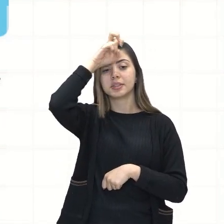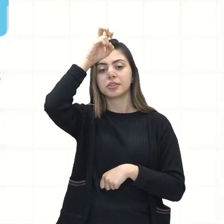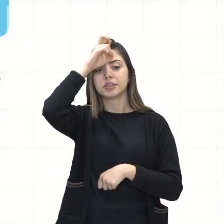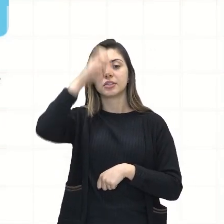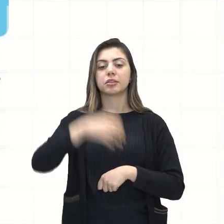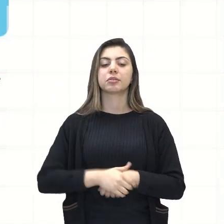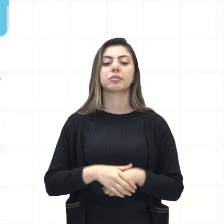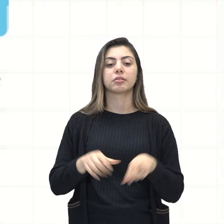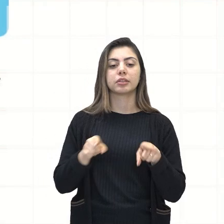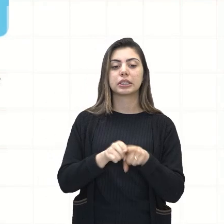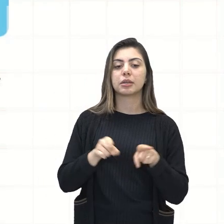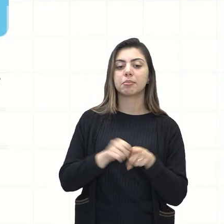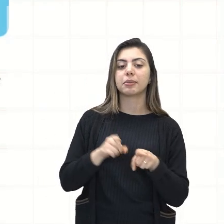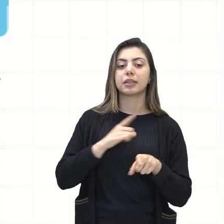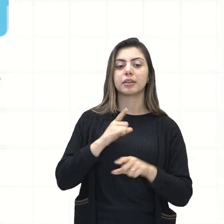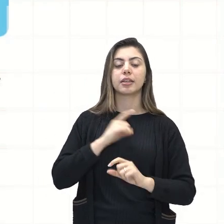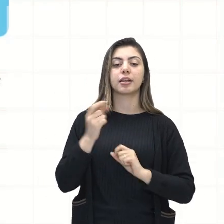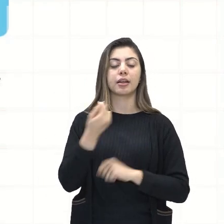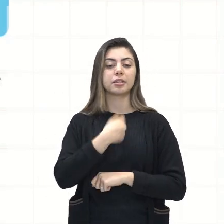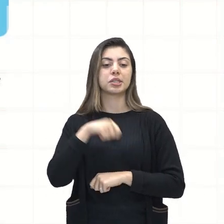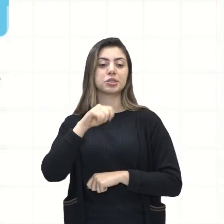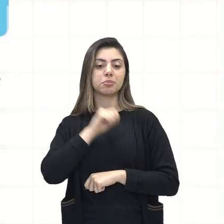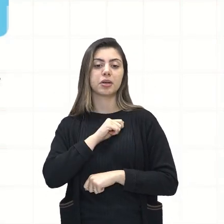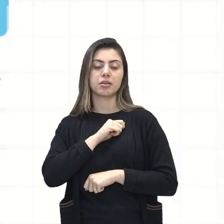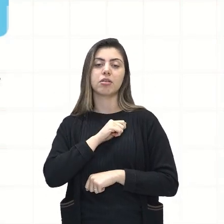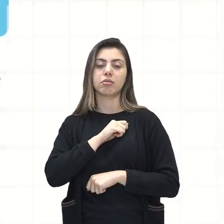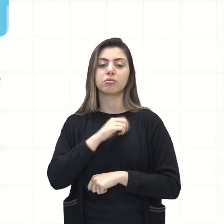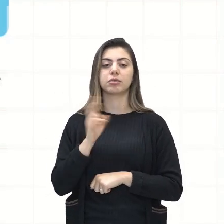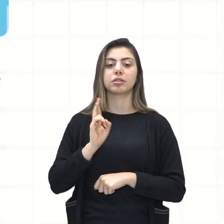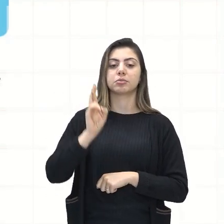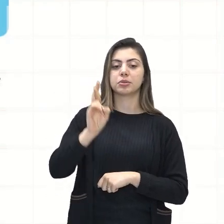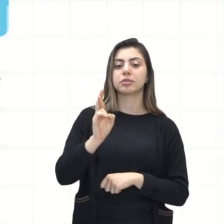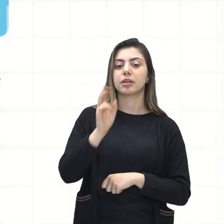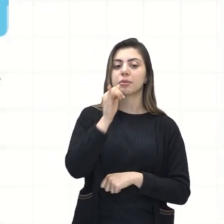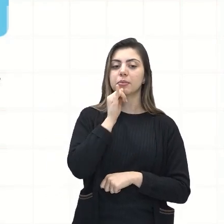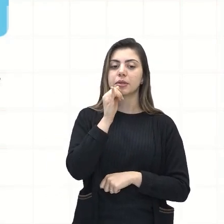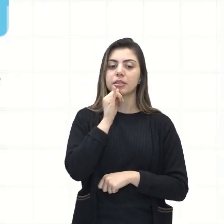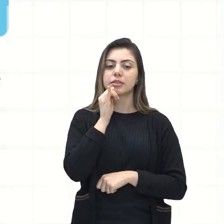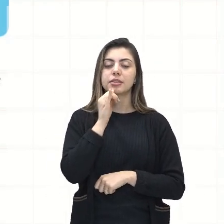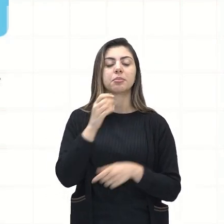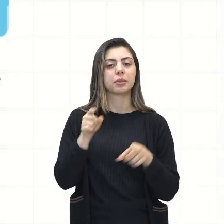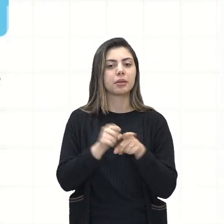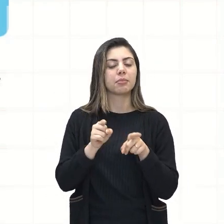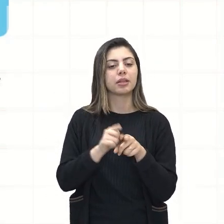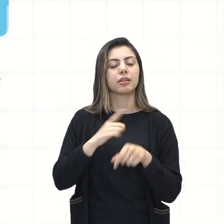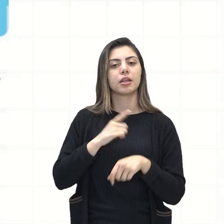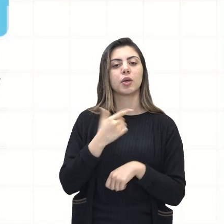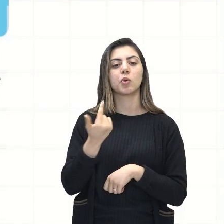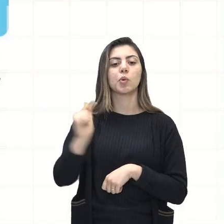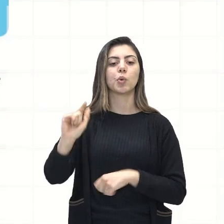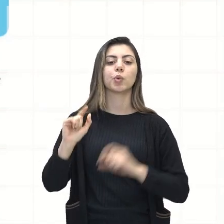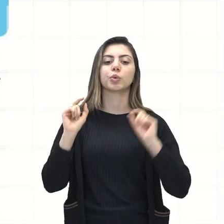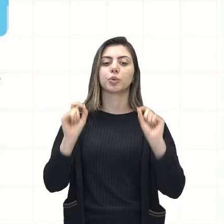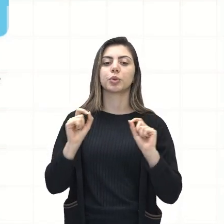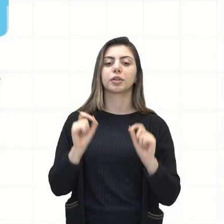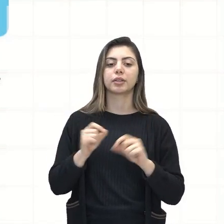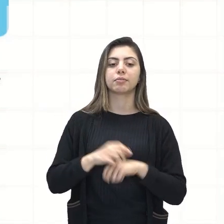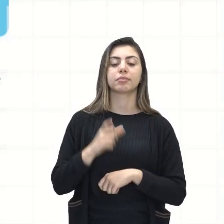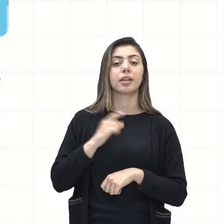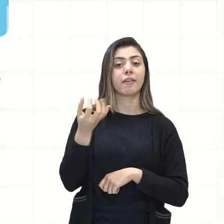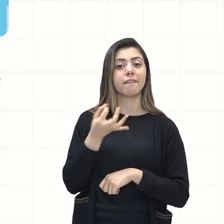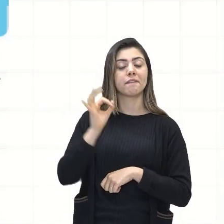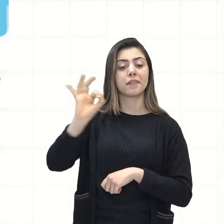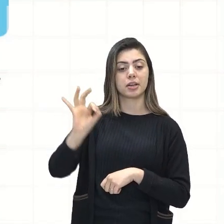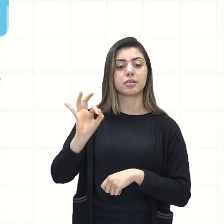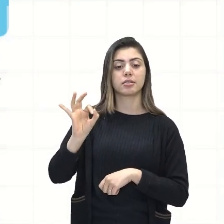nesse tom de verde mais intenso, como, por exemplo, a Somália. Temos também aqui o domínio francês, que